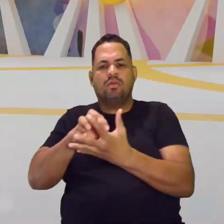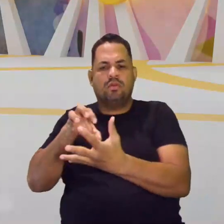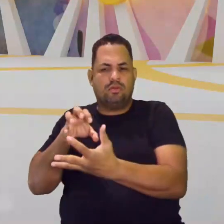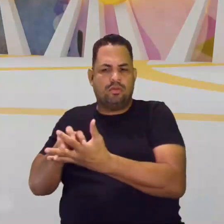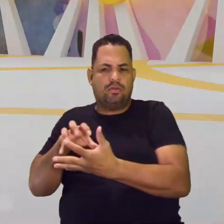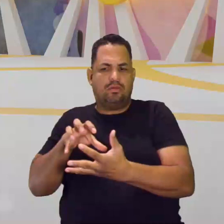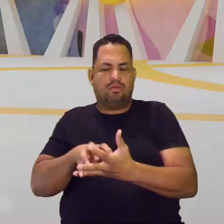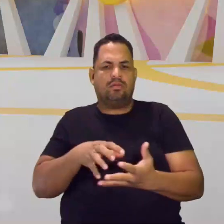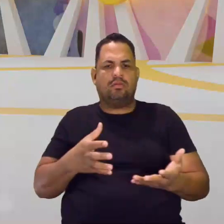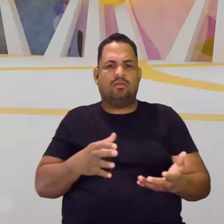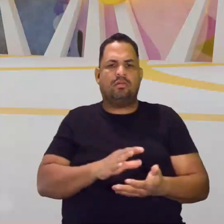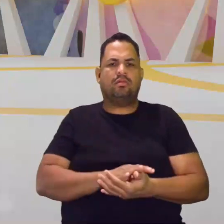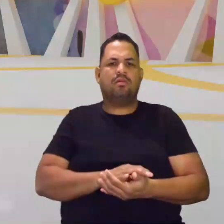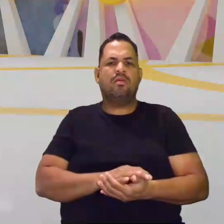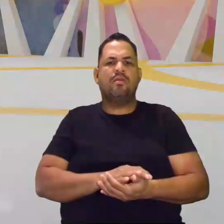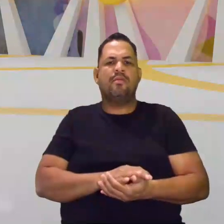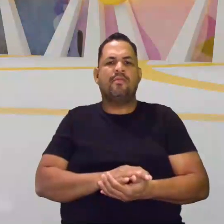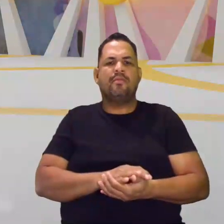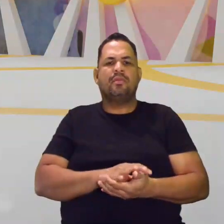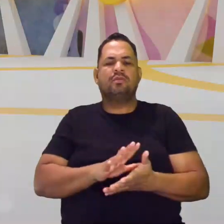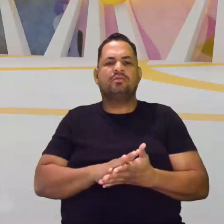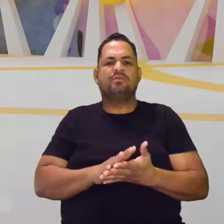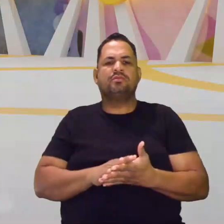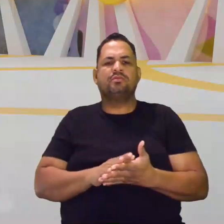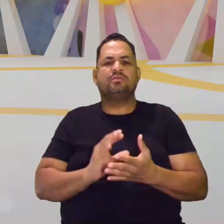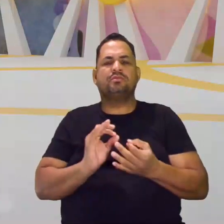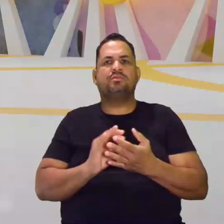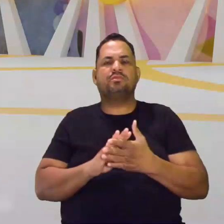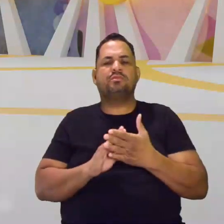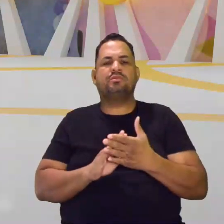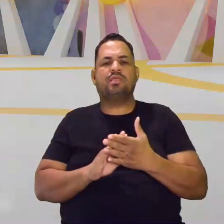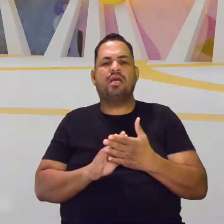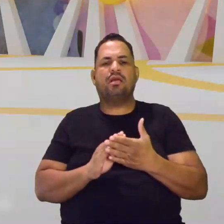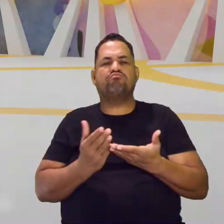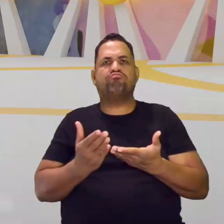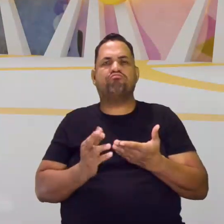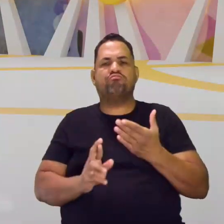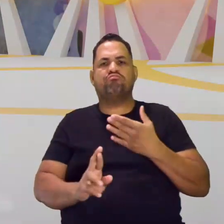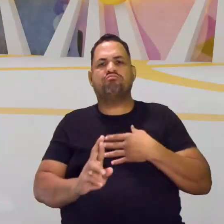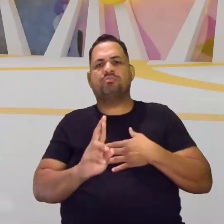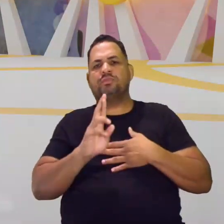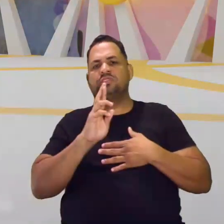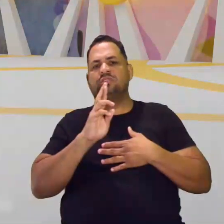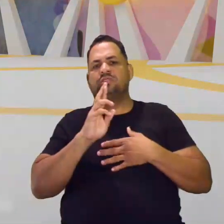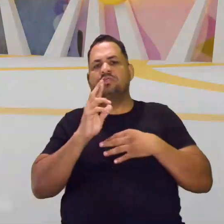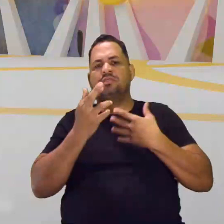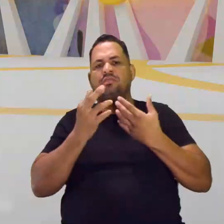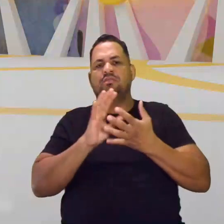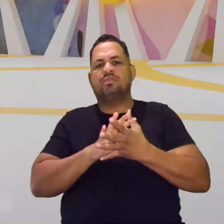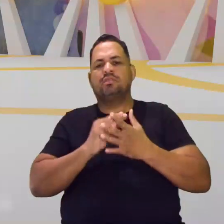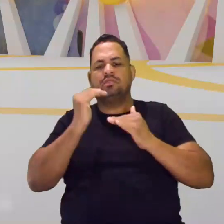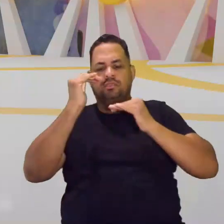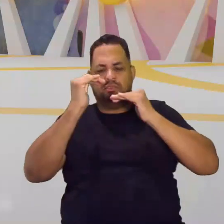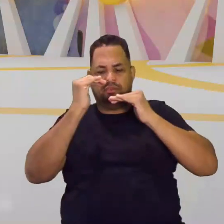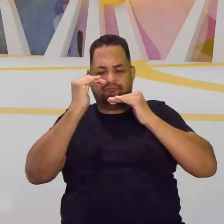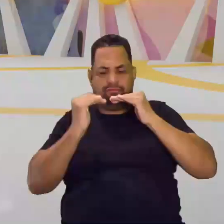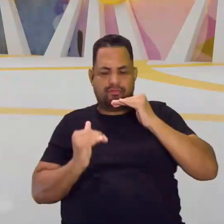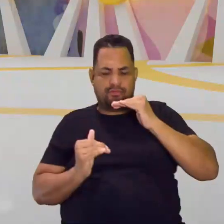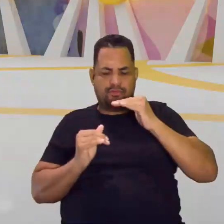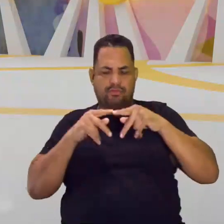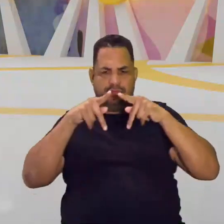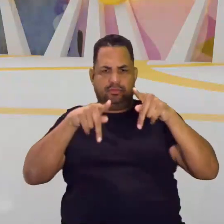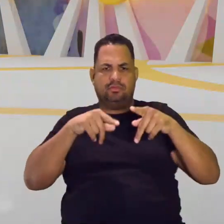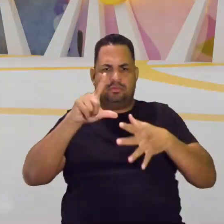colonização que foi resultado aí de inferiorização dos povos das